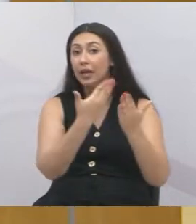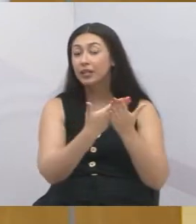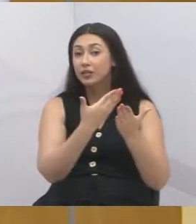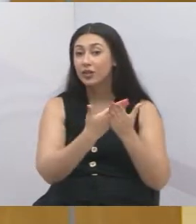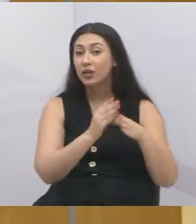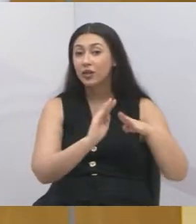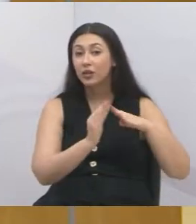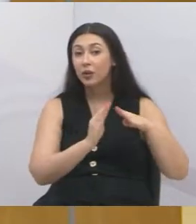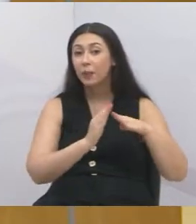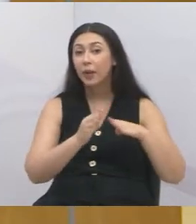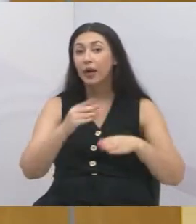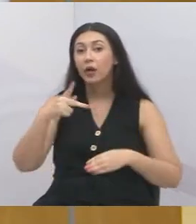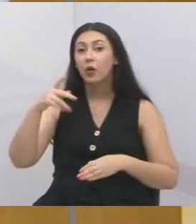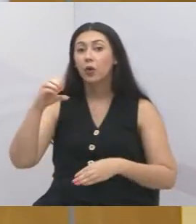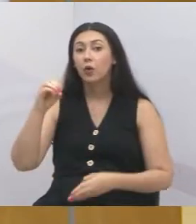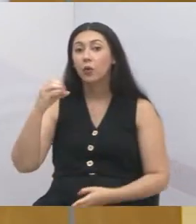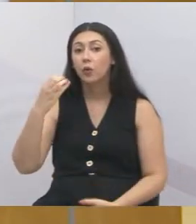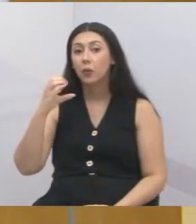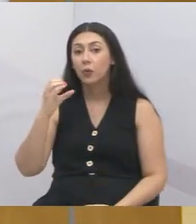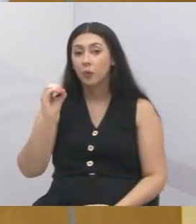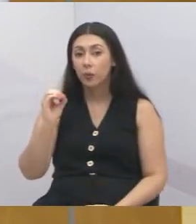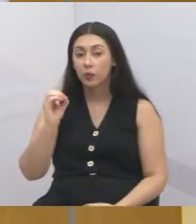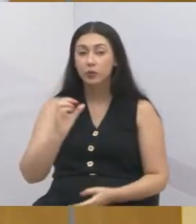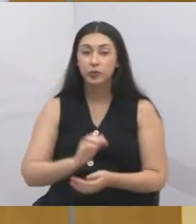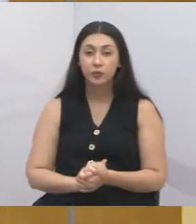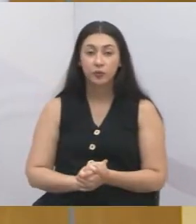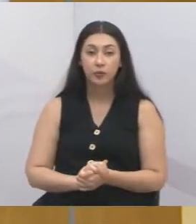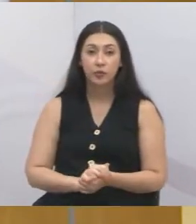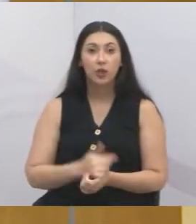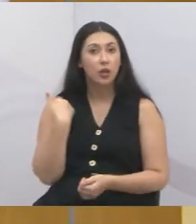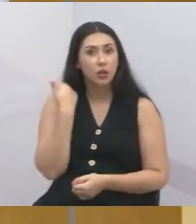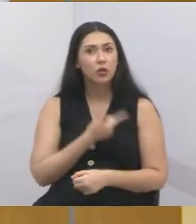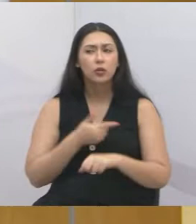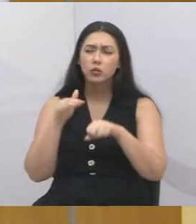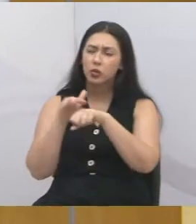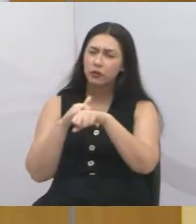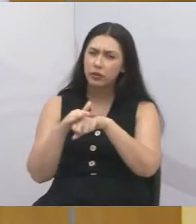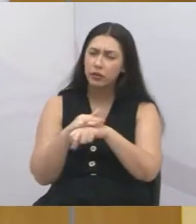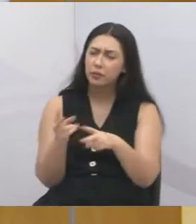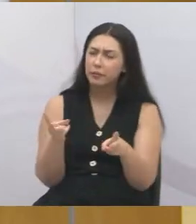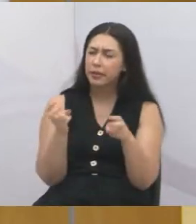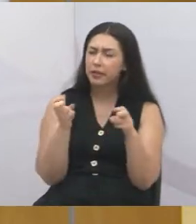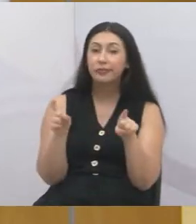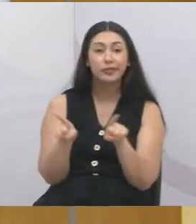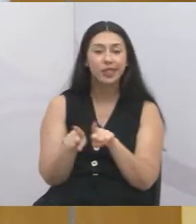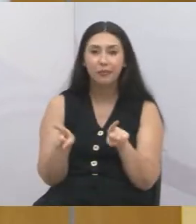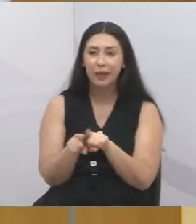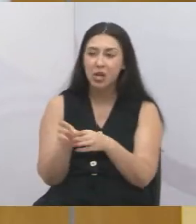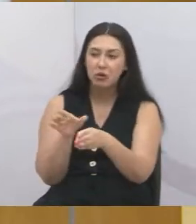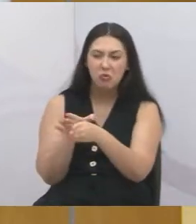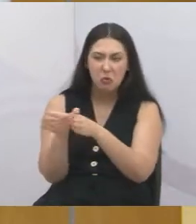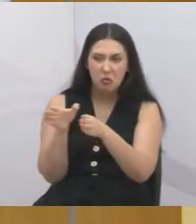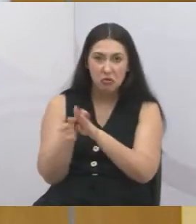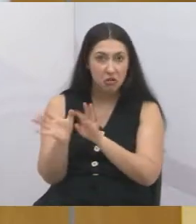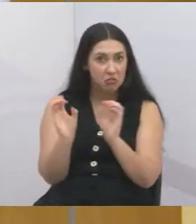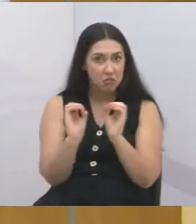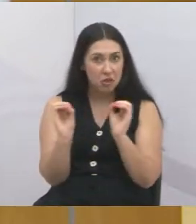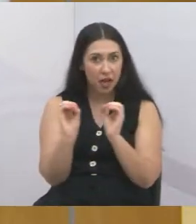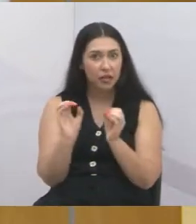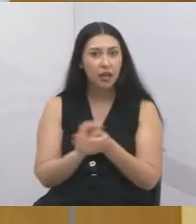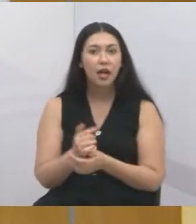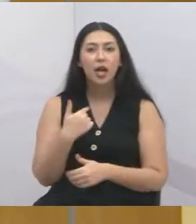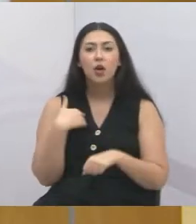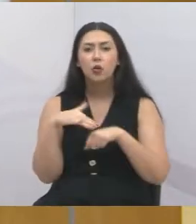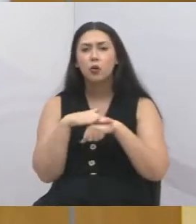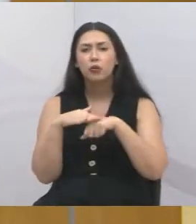Poço. E nós conversamos com a população e vimos que também faltou um pouco mais de orientação. Conversei com a